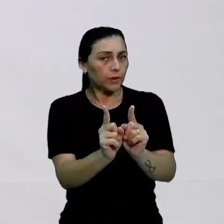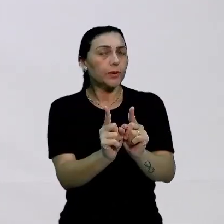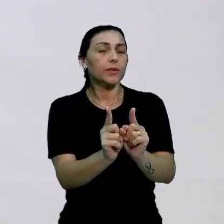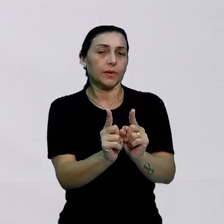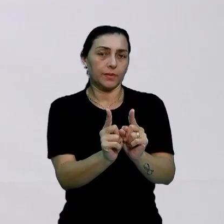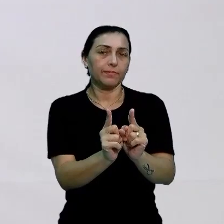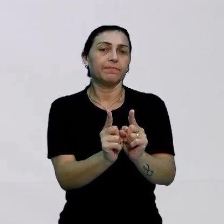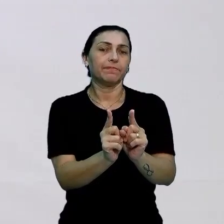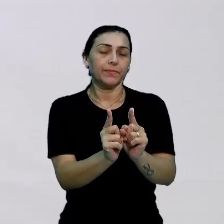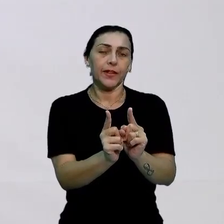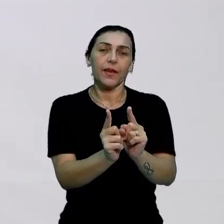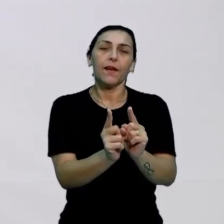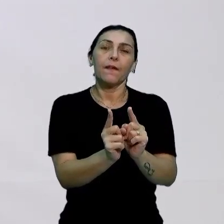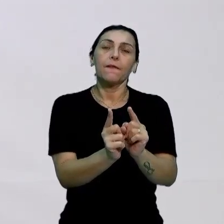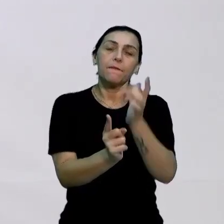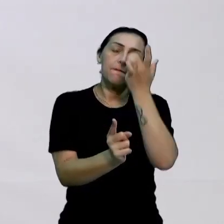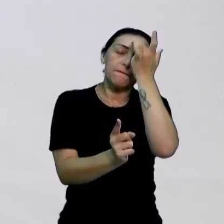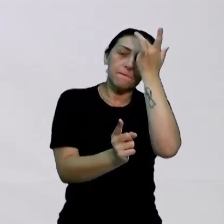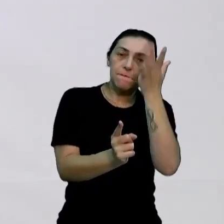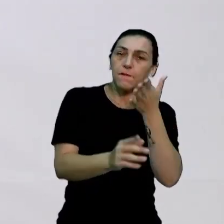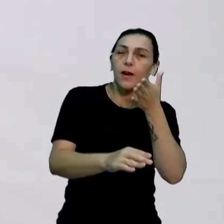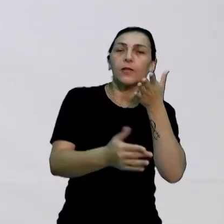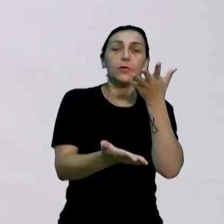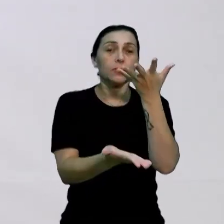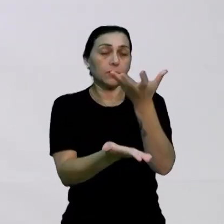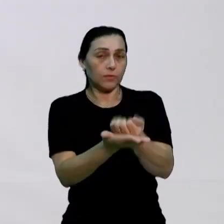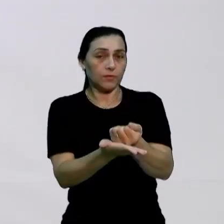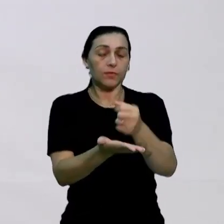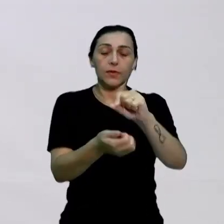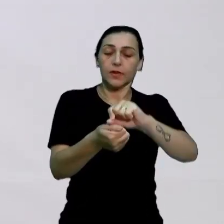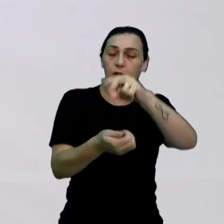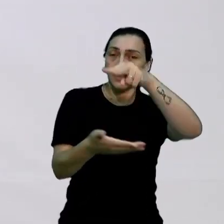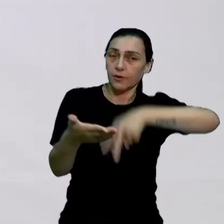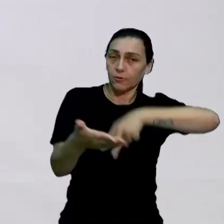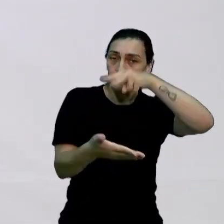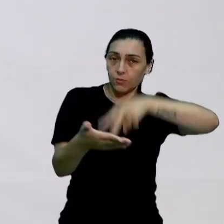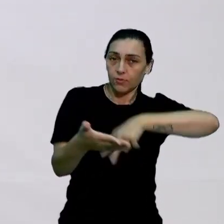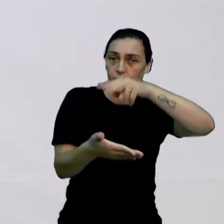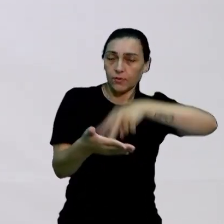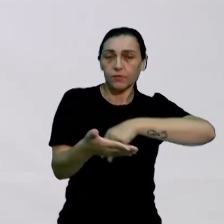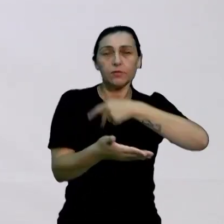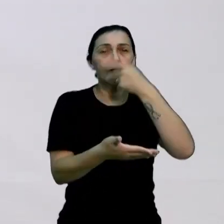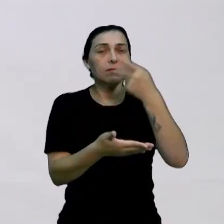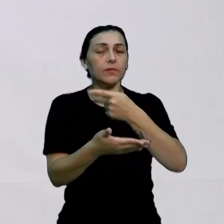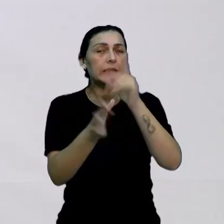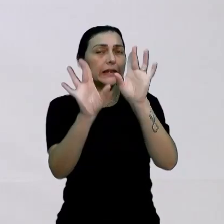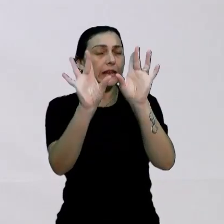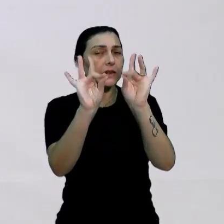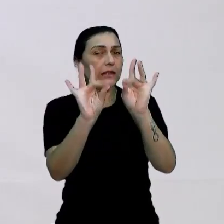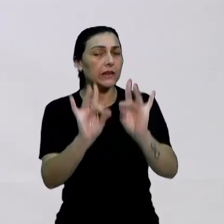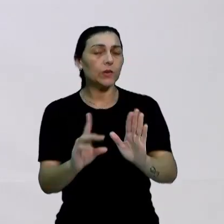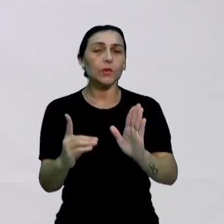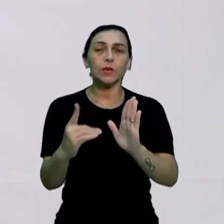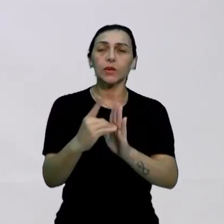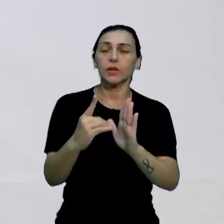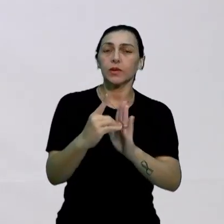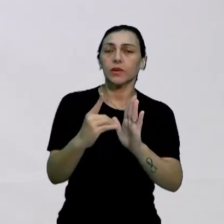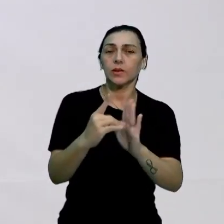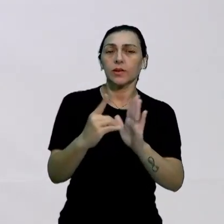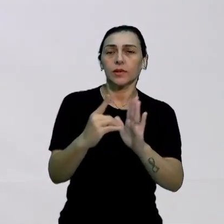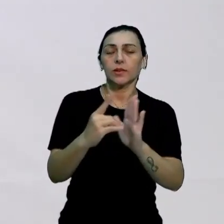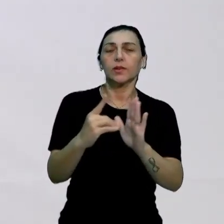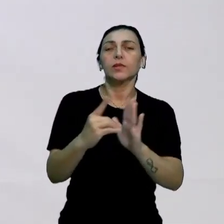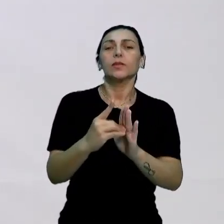Que é de fácil acesso, você consegue fazer a leitura. Vai descrever os índios de muito